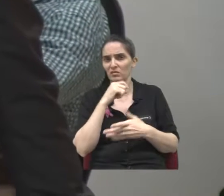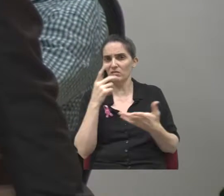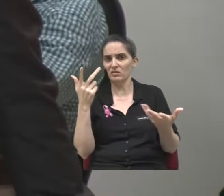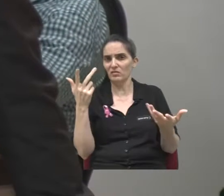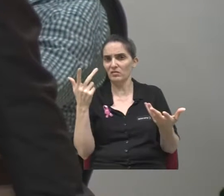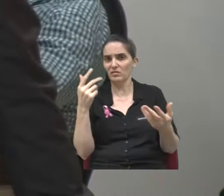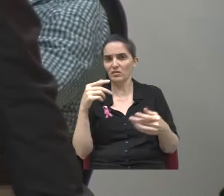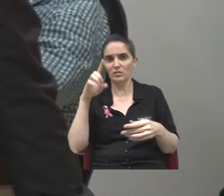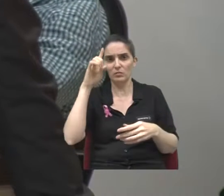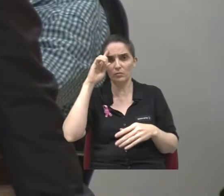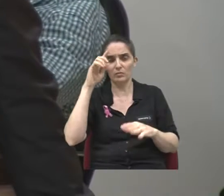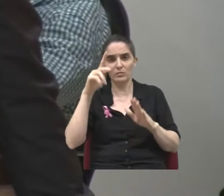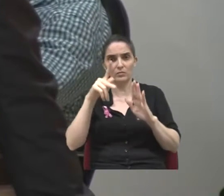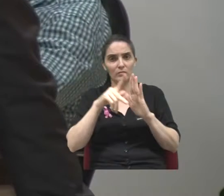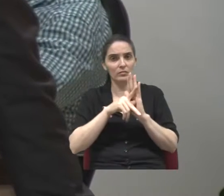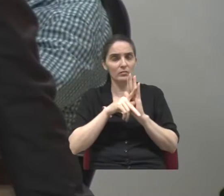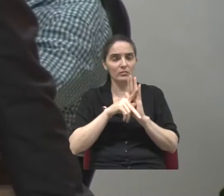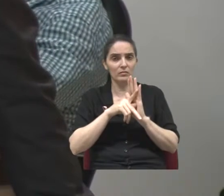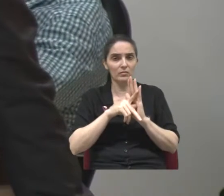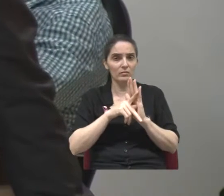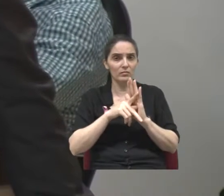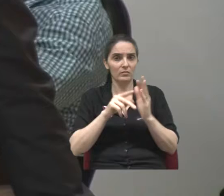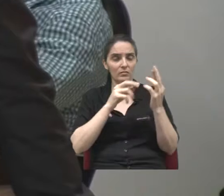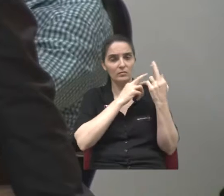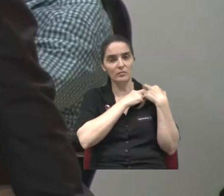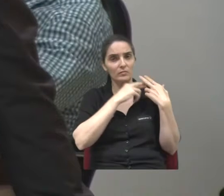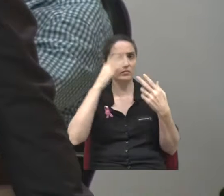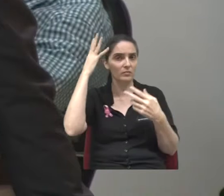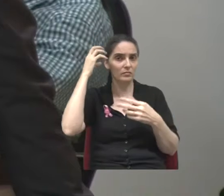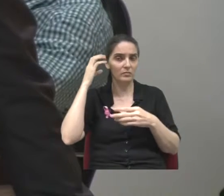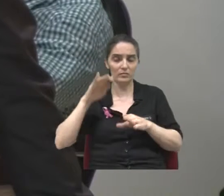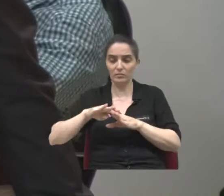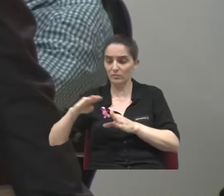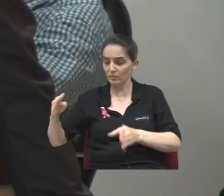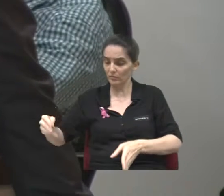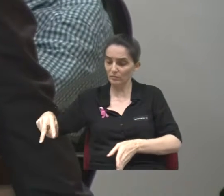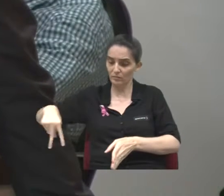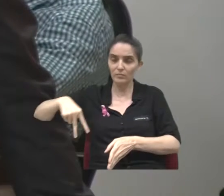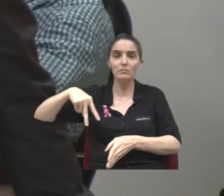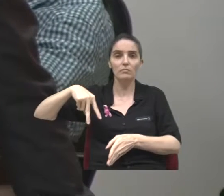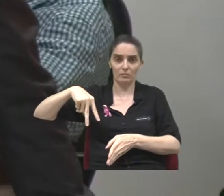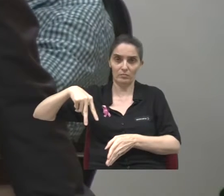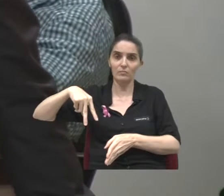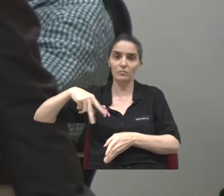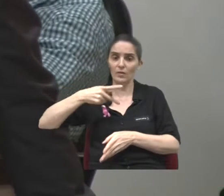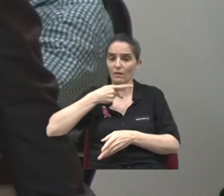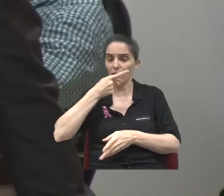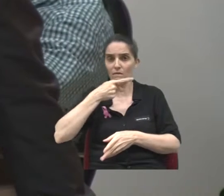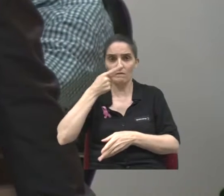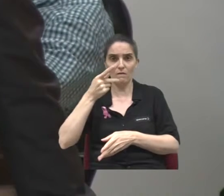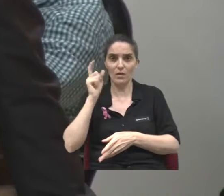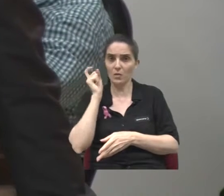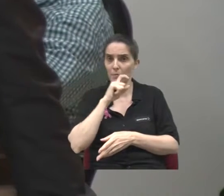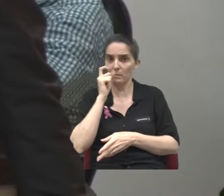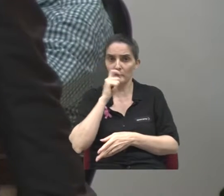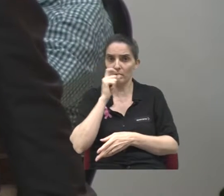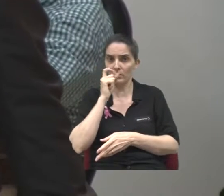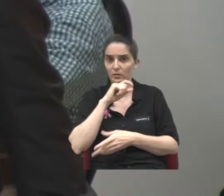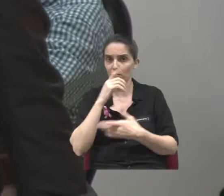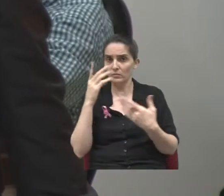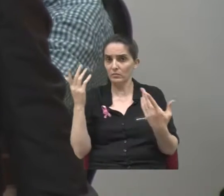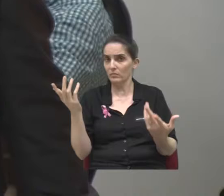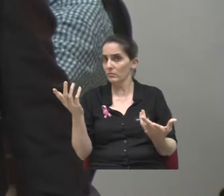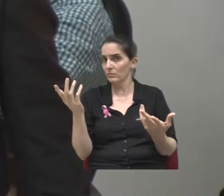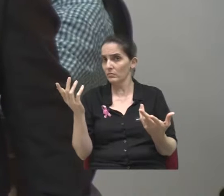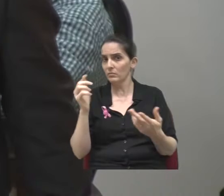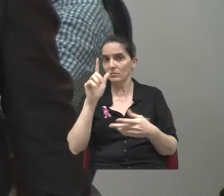vereadora Lubogo. Usou essa tribuna para falar um monte de inverdades, o qual depois eu rebati